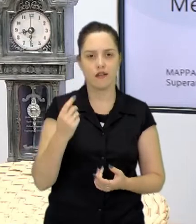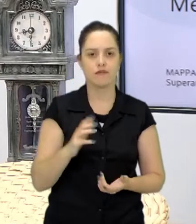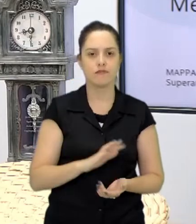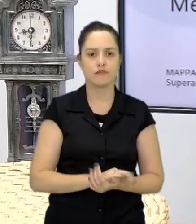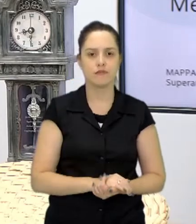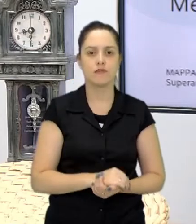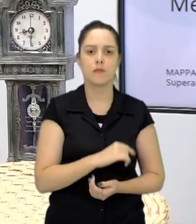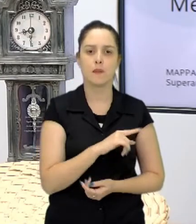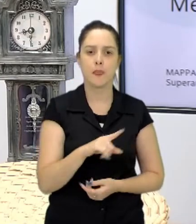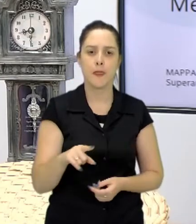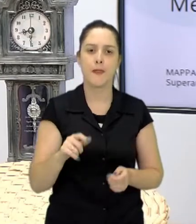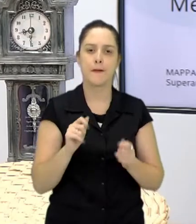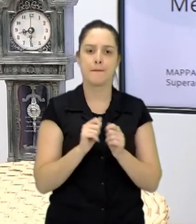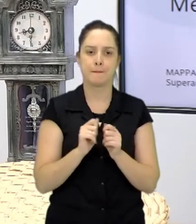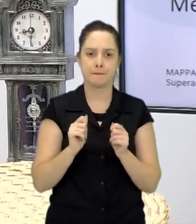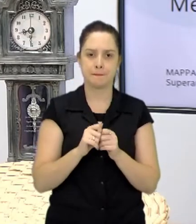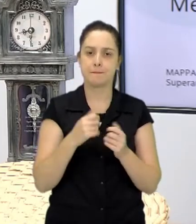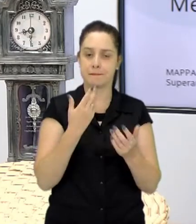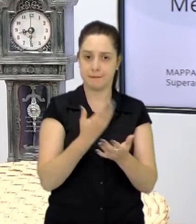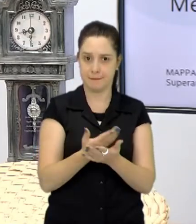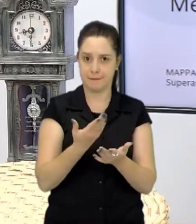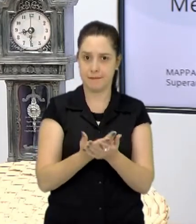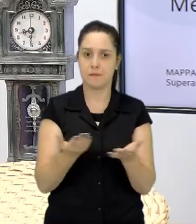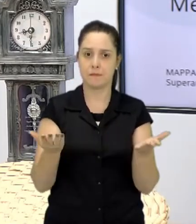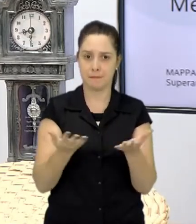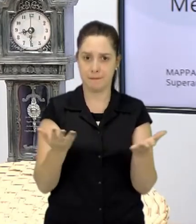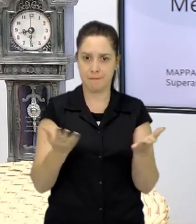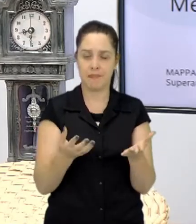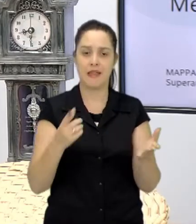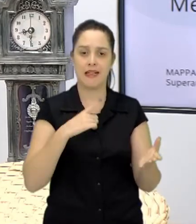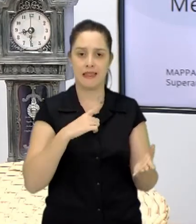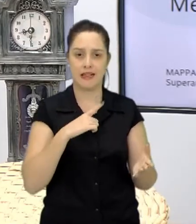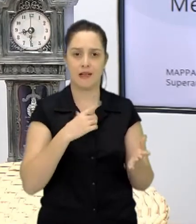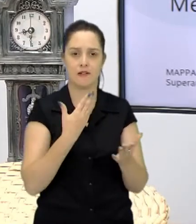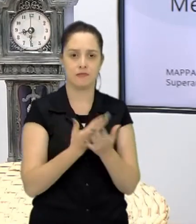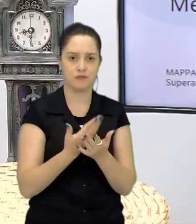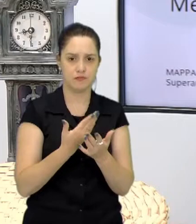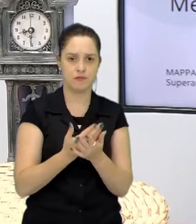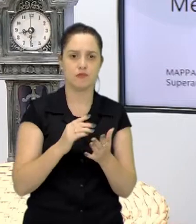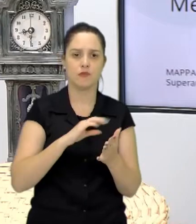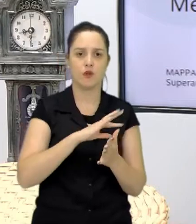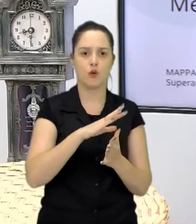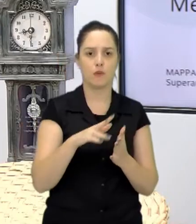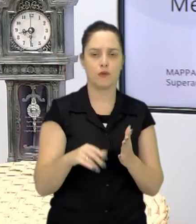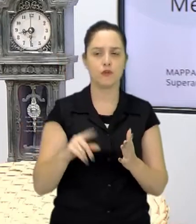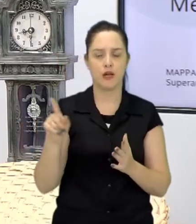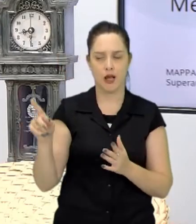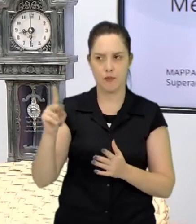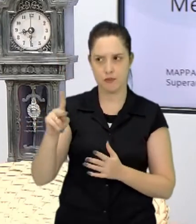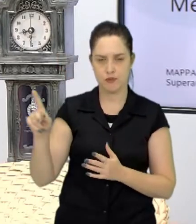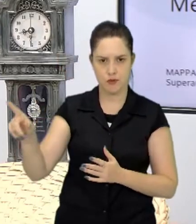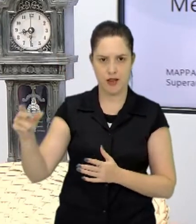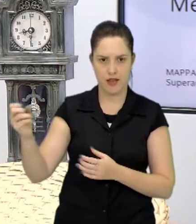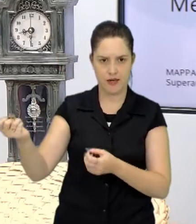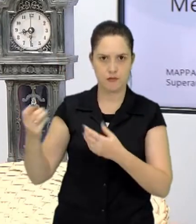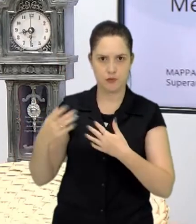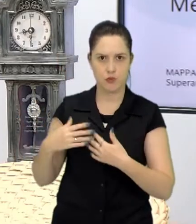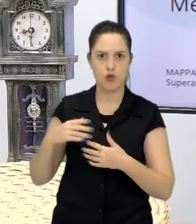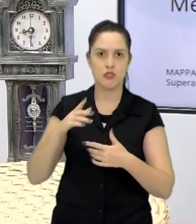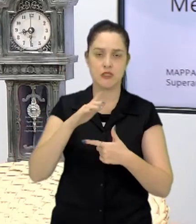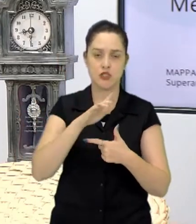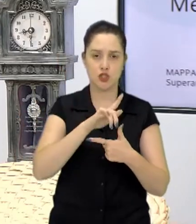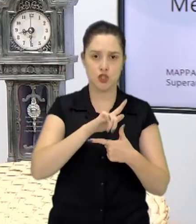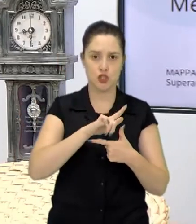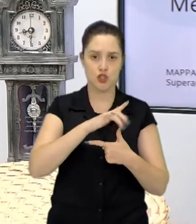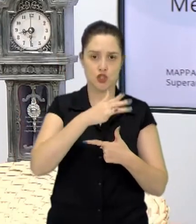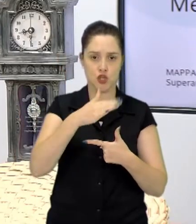aí, fazendo um link assim, com a nossa aula em relação à aula do componente do professor Kleber, que é a transformação do espaço geográfico, né?